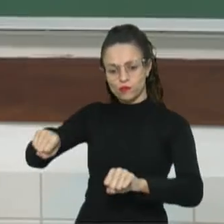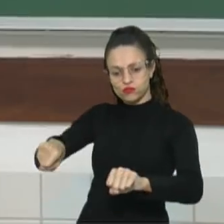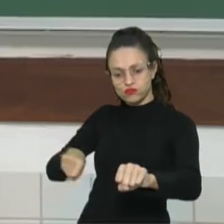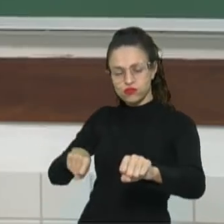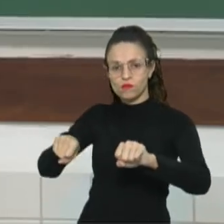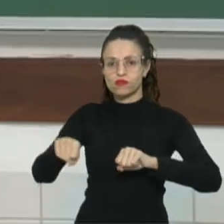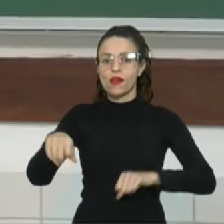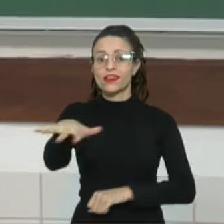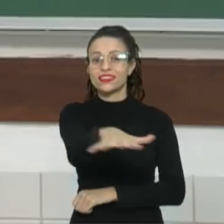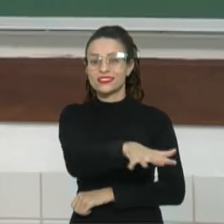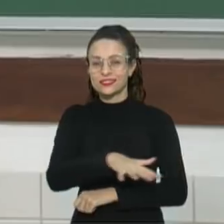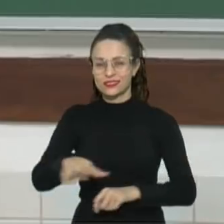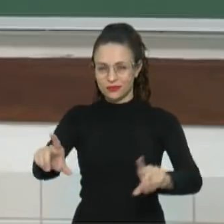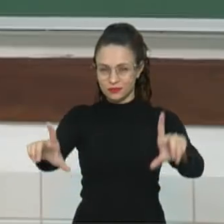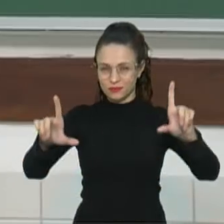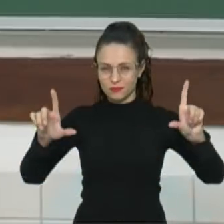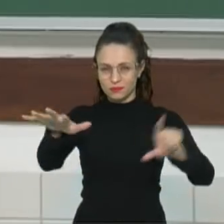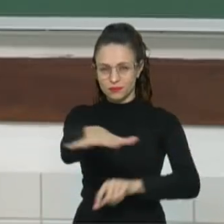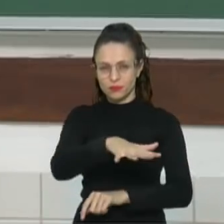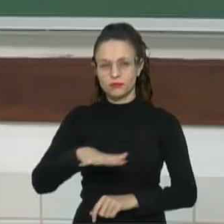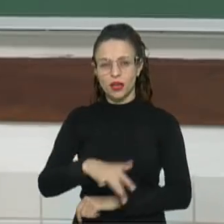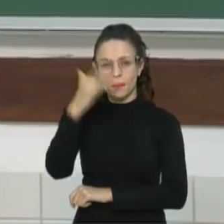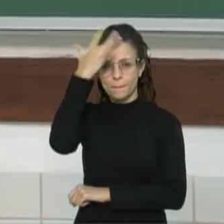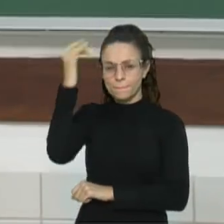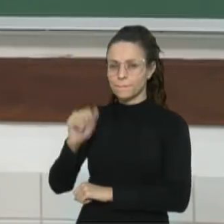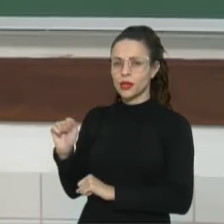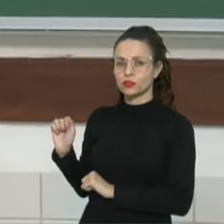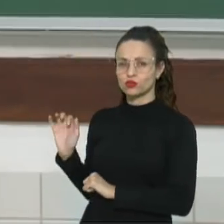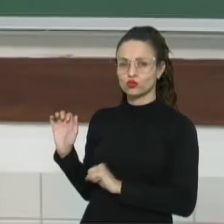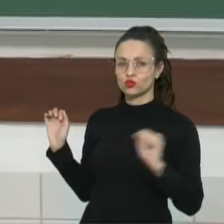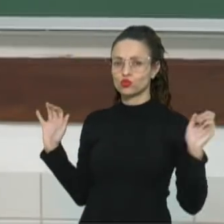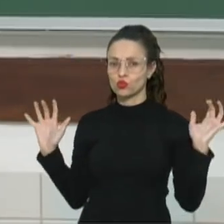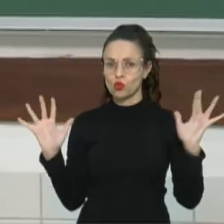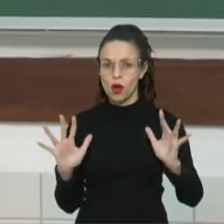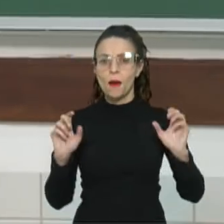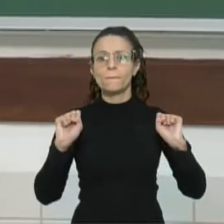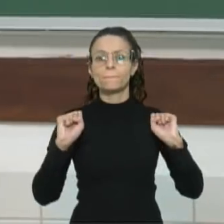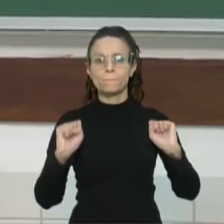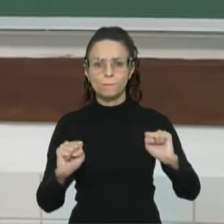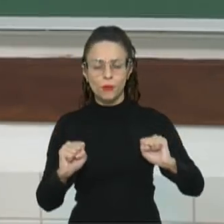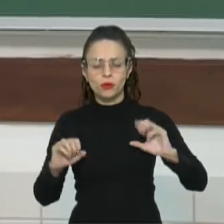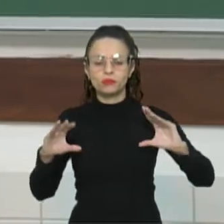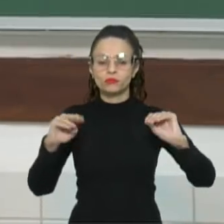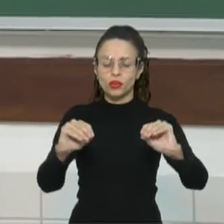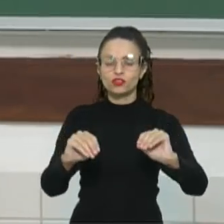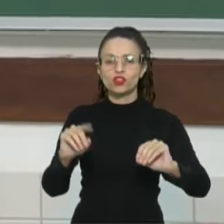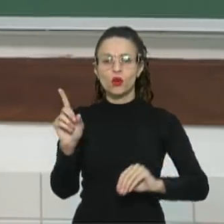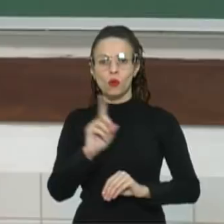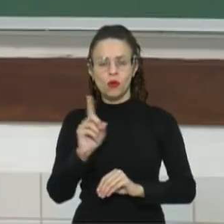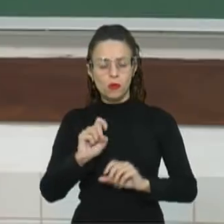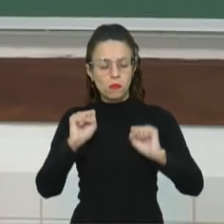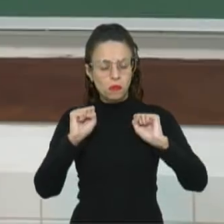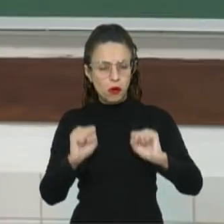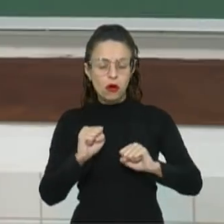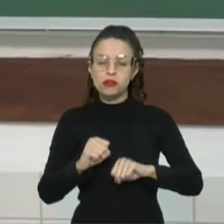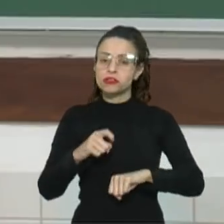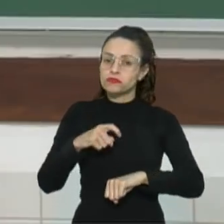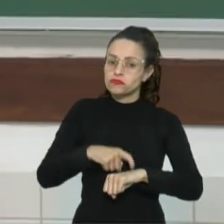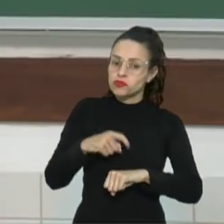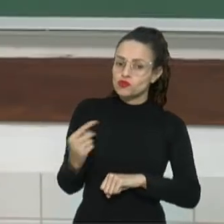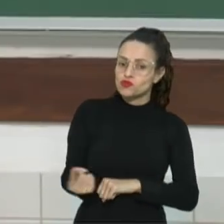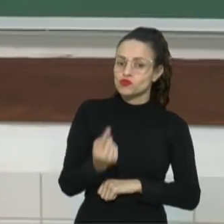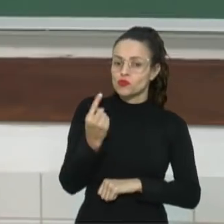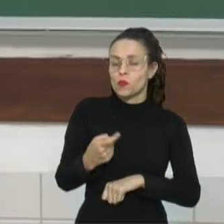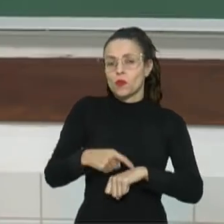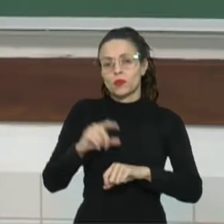ocupa um espaço, né? Que o público pode interagir ou não, podendo ser efêmera, né? Acontecer num momento único,